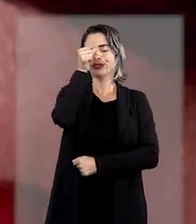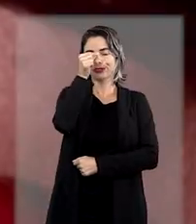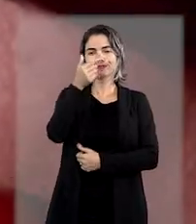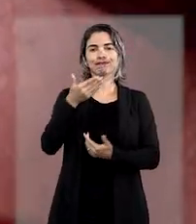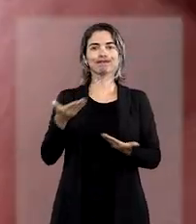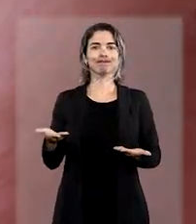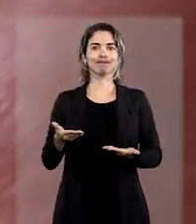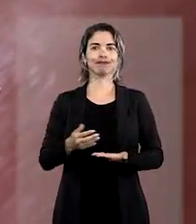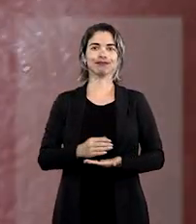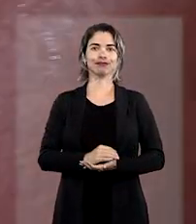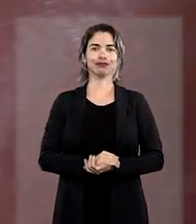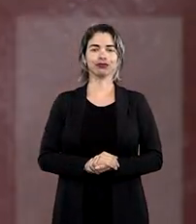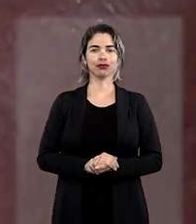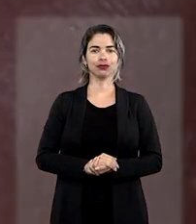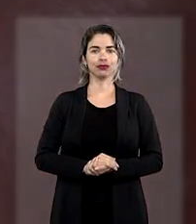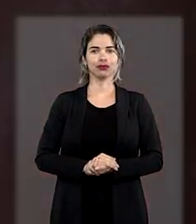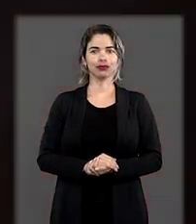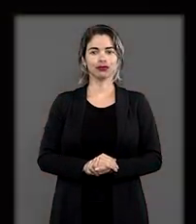cruz